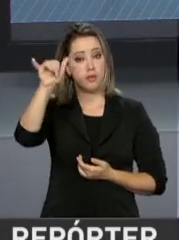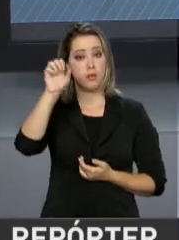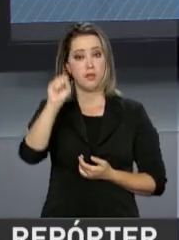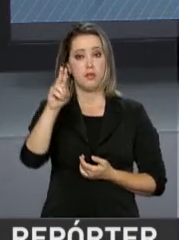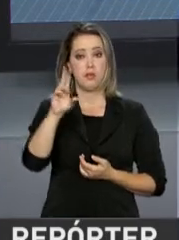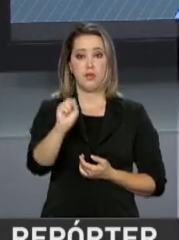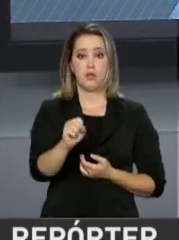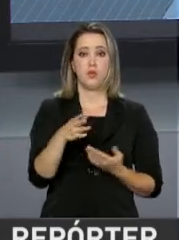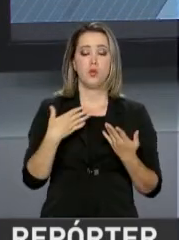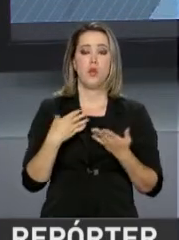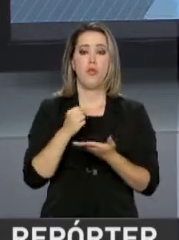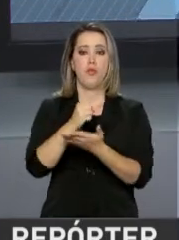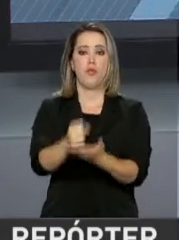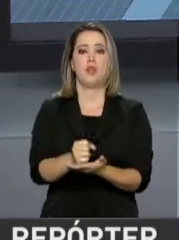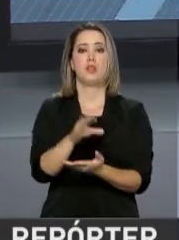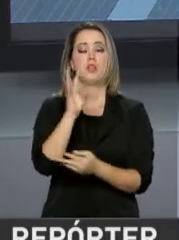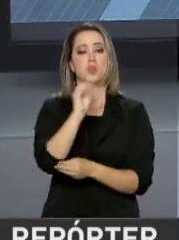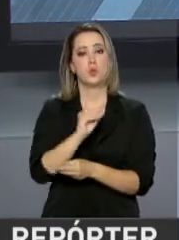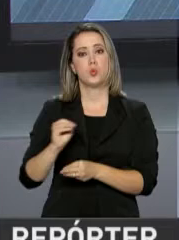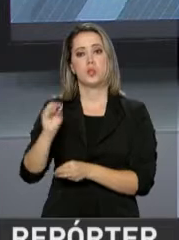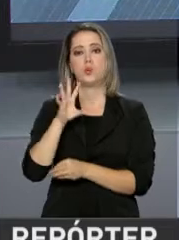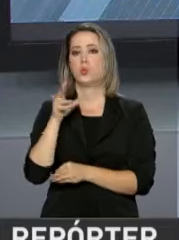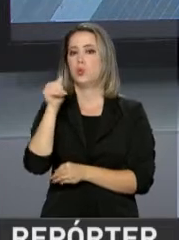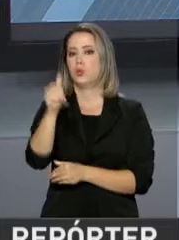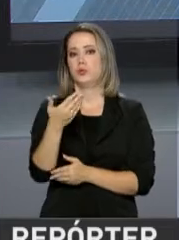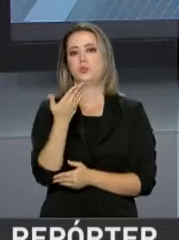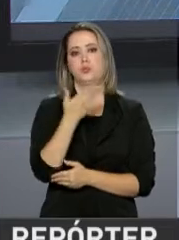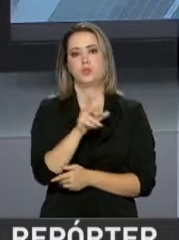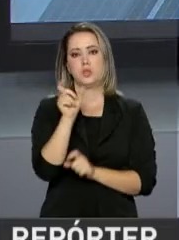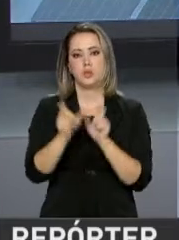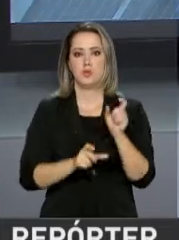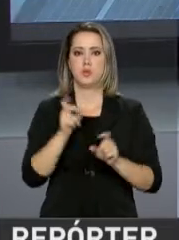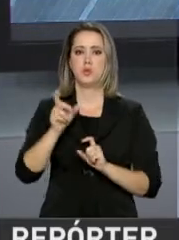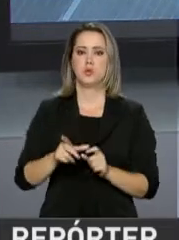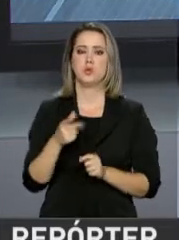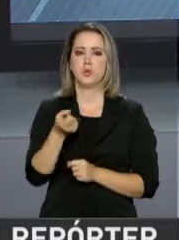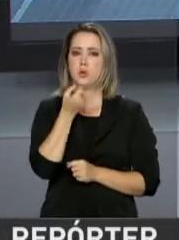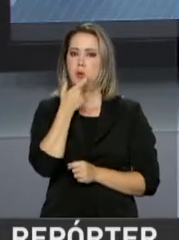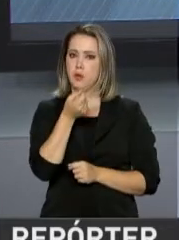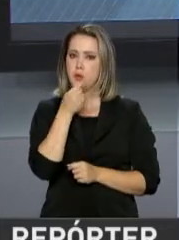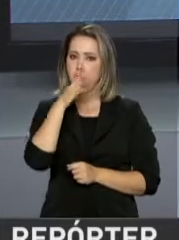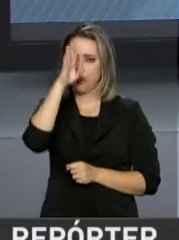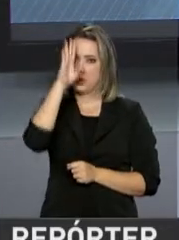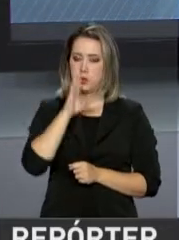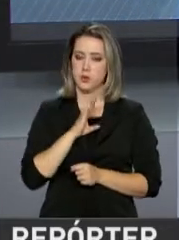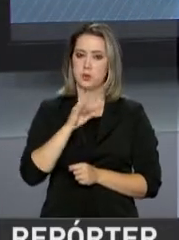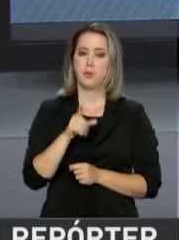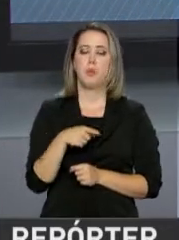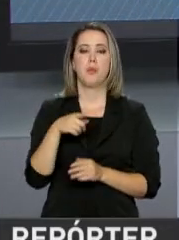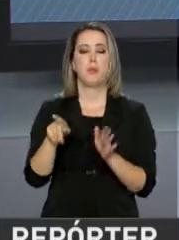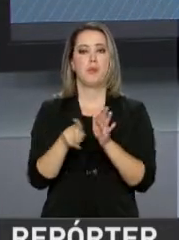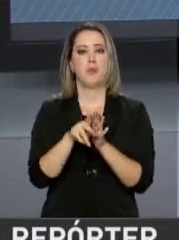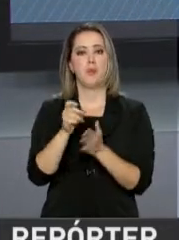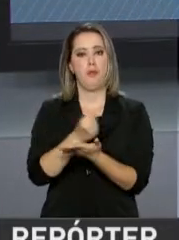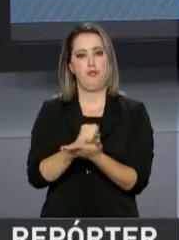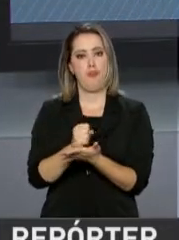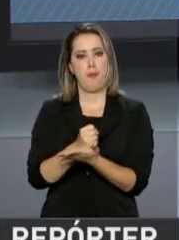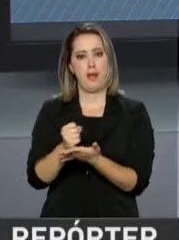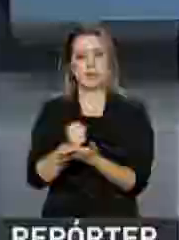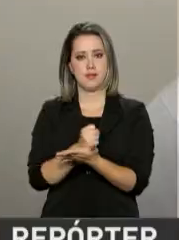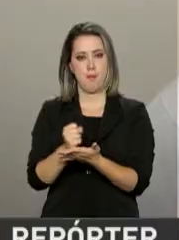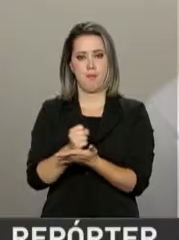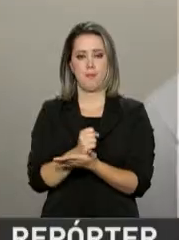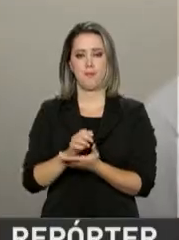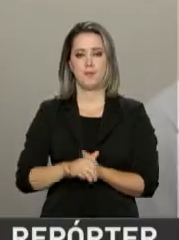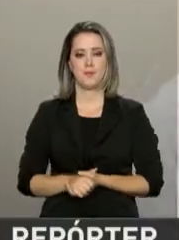sus oferece tratamento integral os pacientes conseguem os medicamentos de graça pela farmácia popular